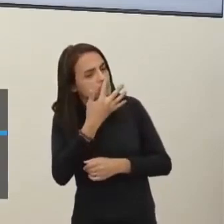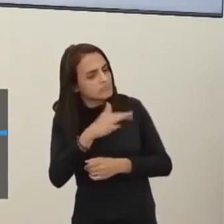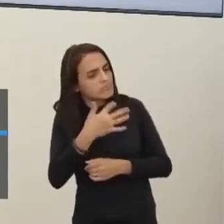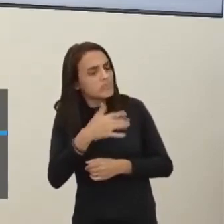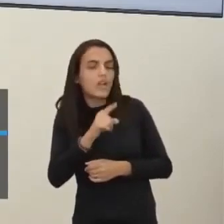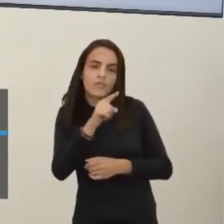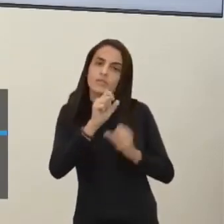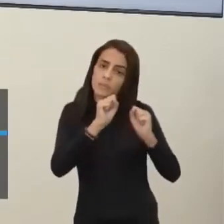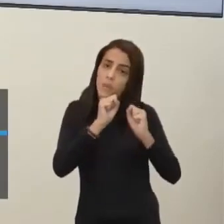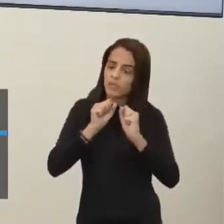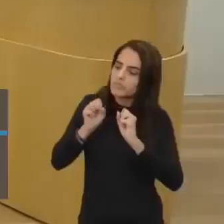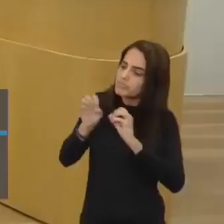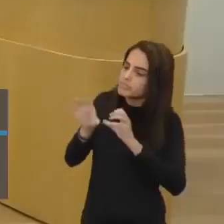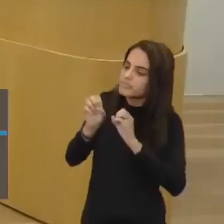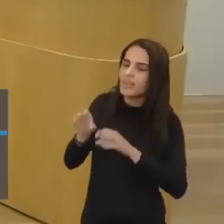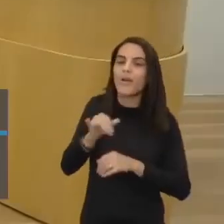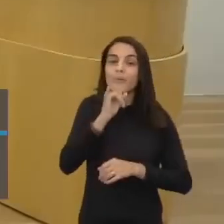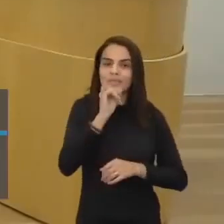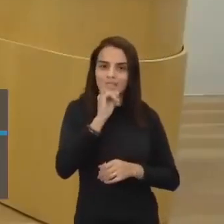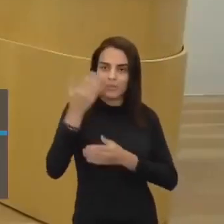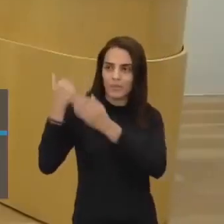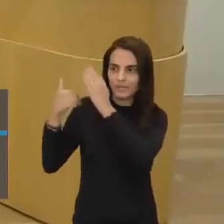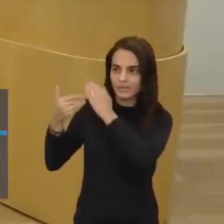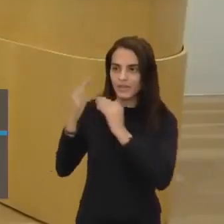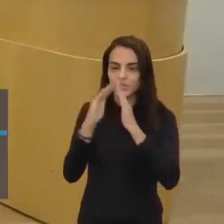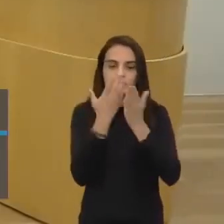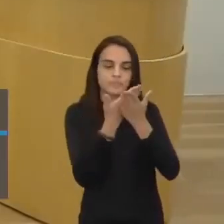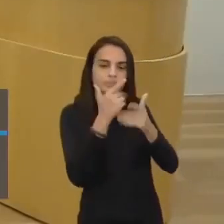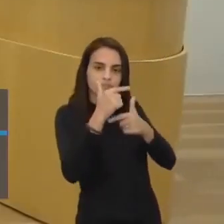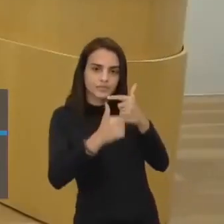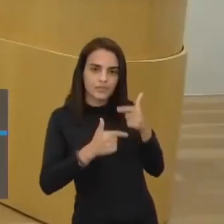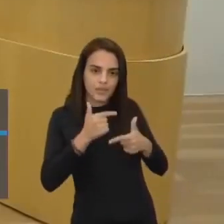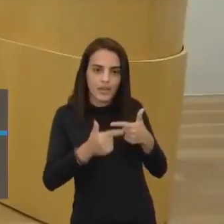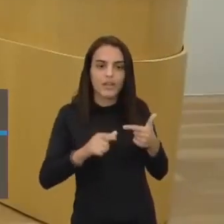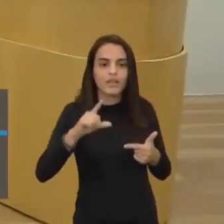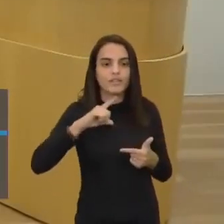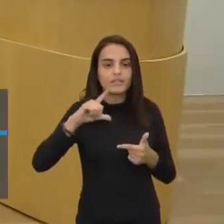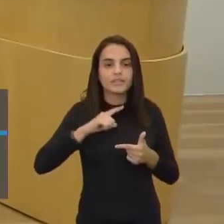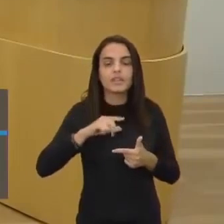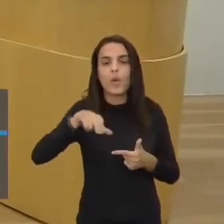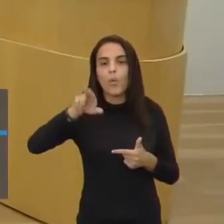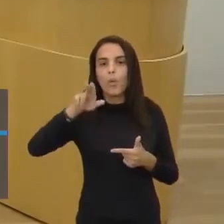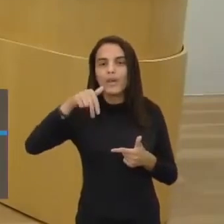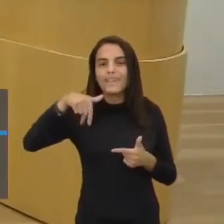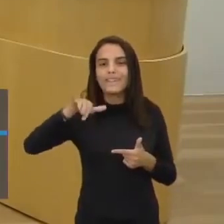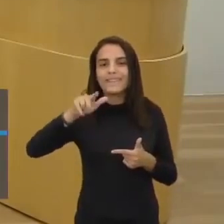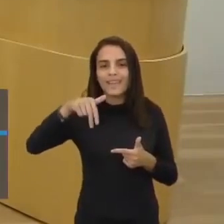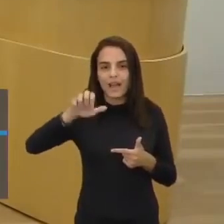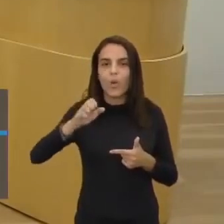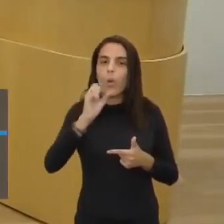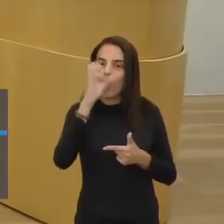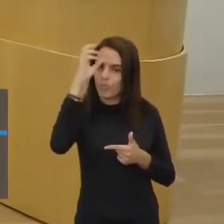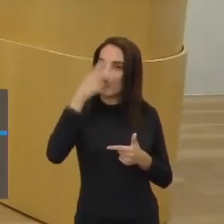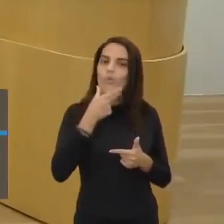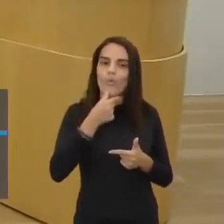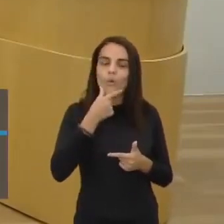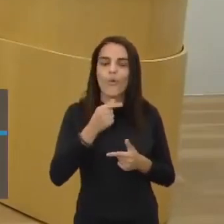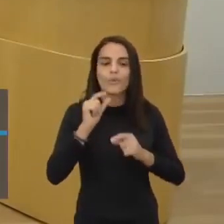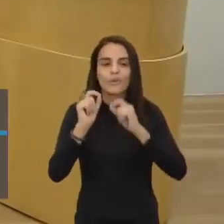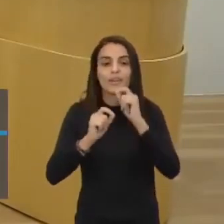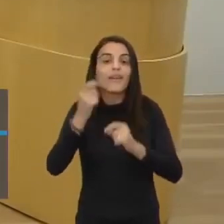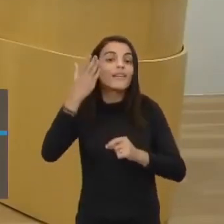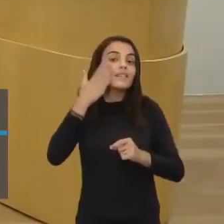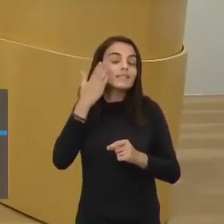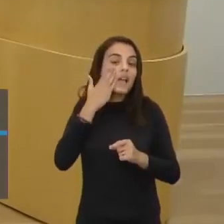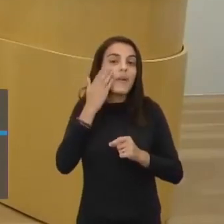conhecimento. Lá na escola que eu trabalhava, na Naerson Miranda, a gente tinha o Ugner. O Ugner, ele sabia fazer, sabia não,